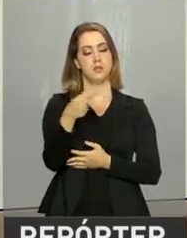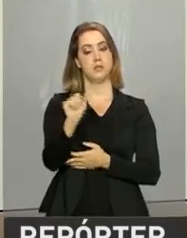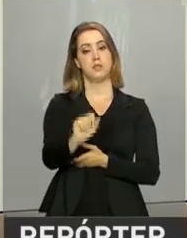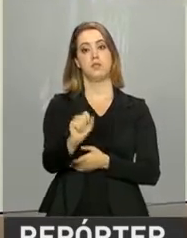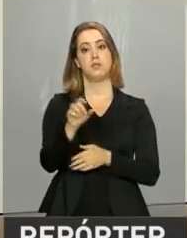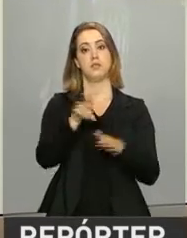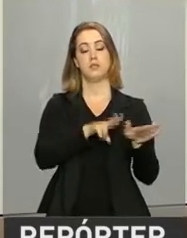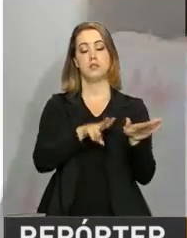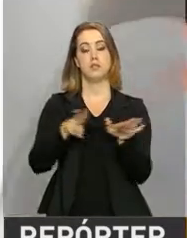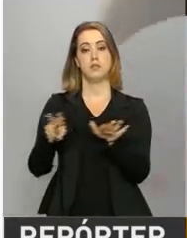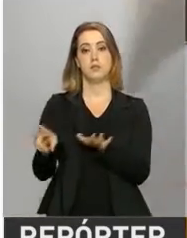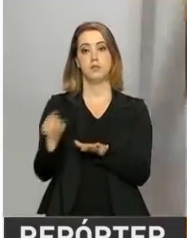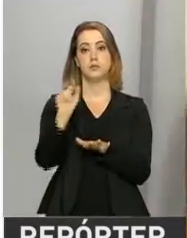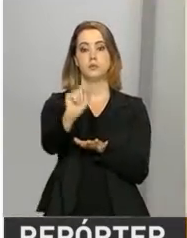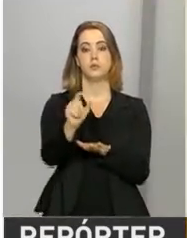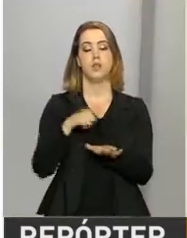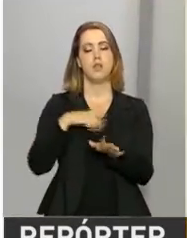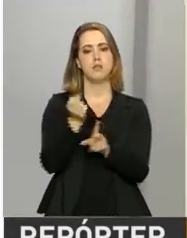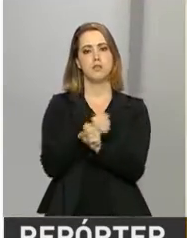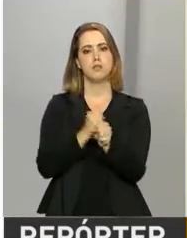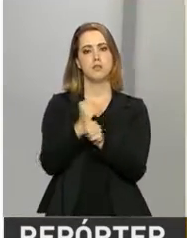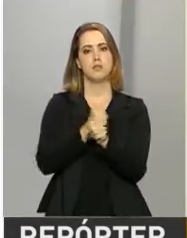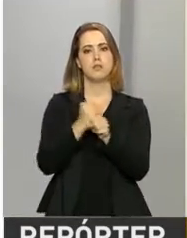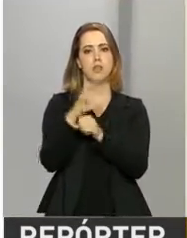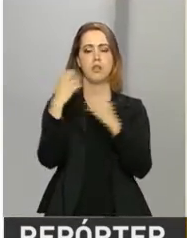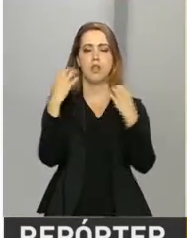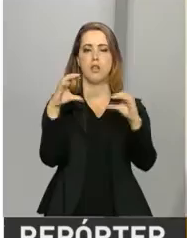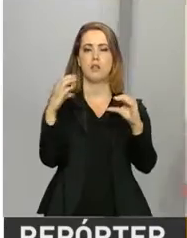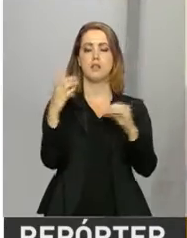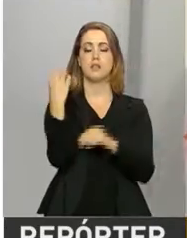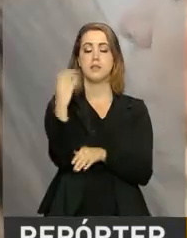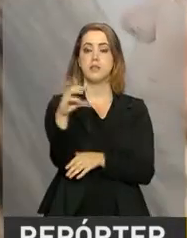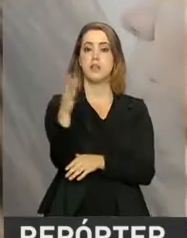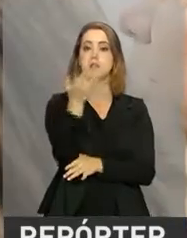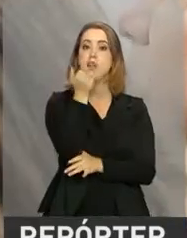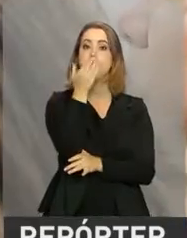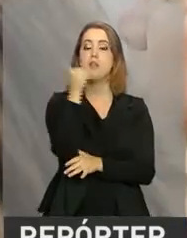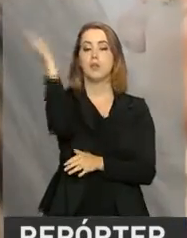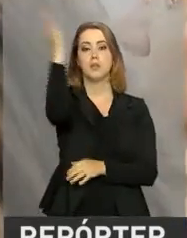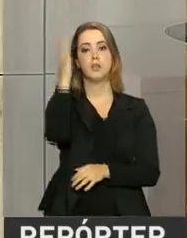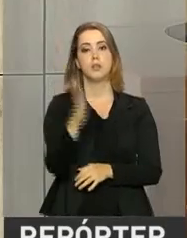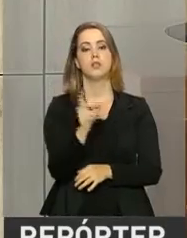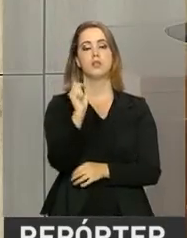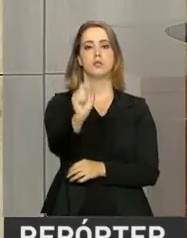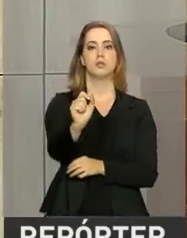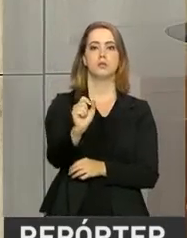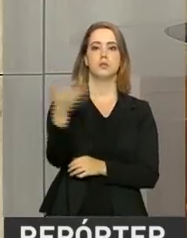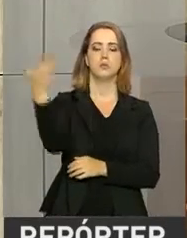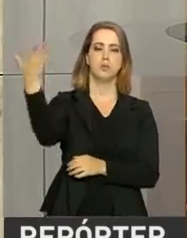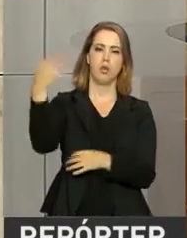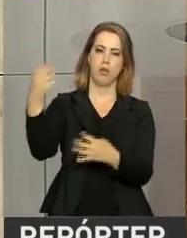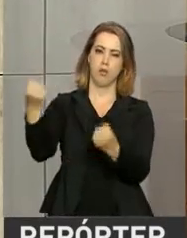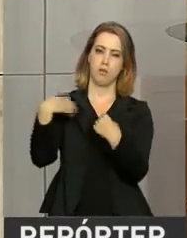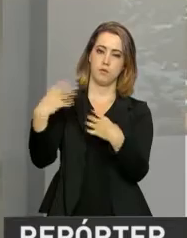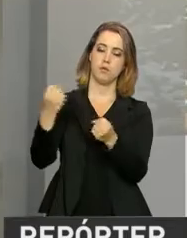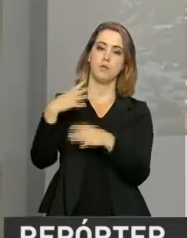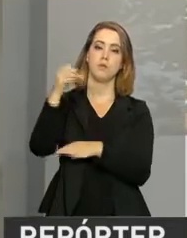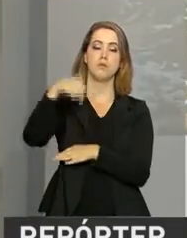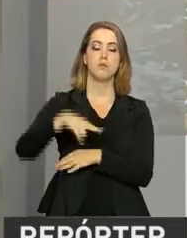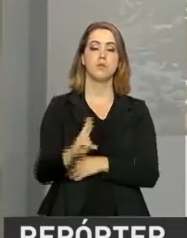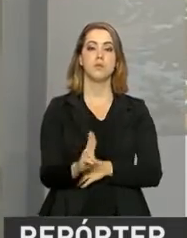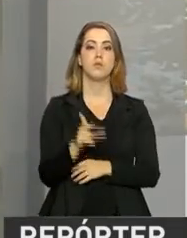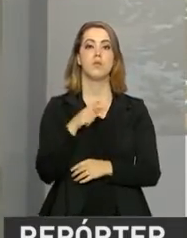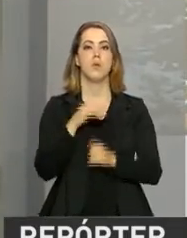e tecnologia o tema desse ano é ciência alimentando o brasil que segue uma decisão da organização das nações unidas a onu